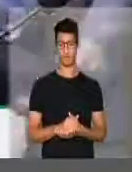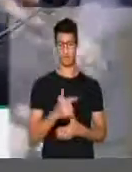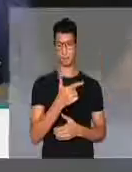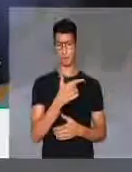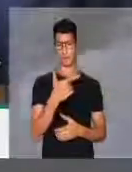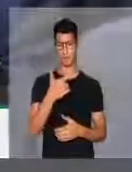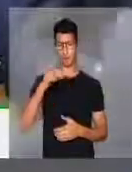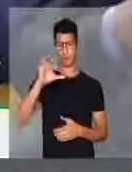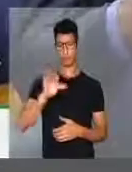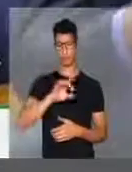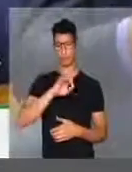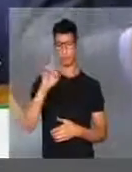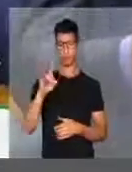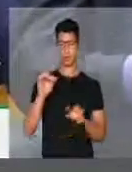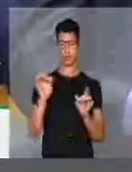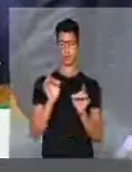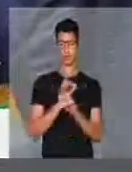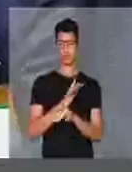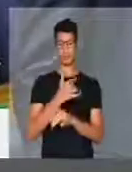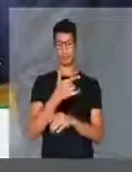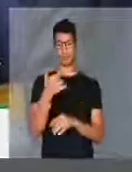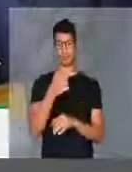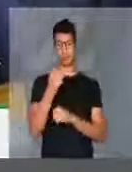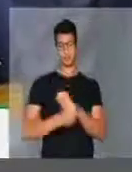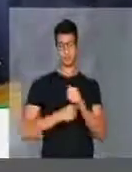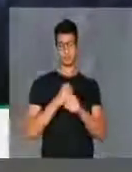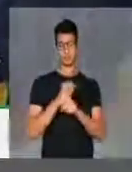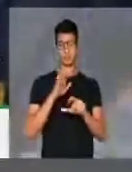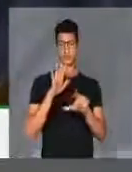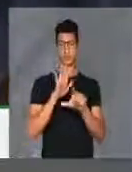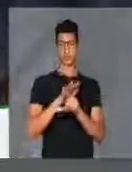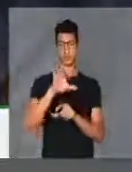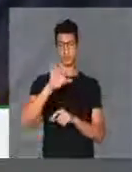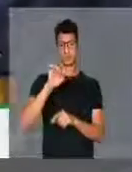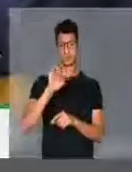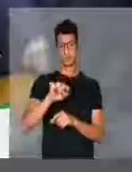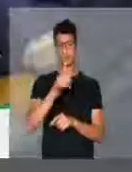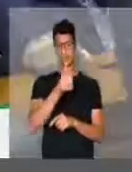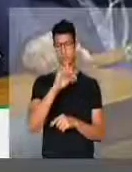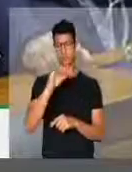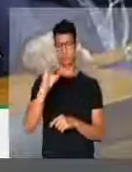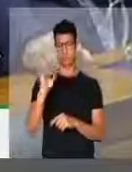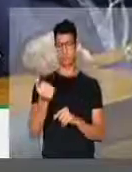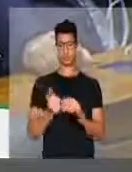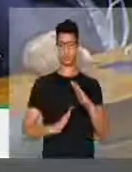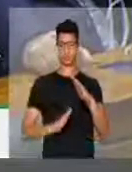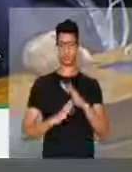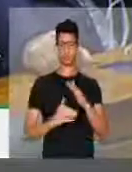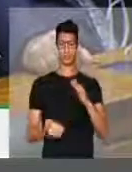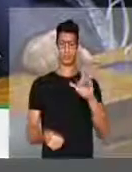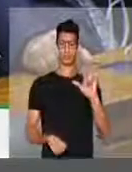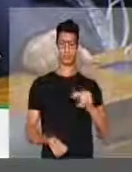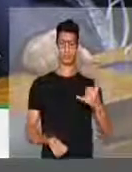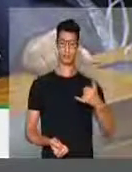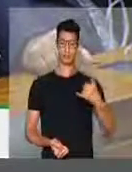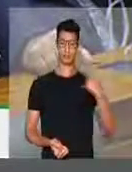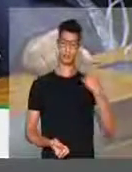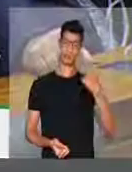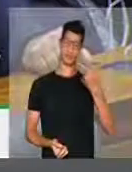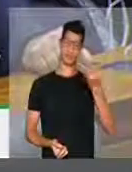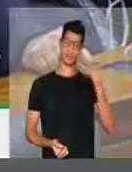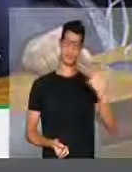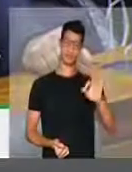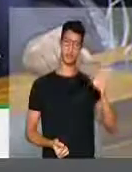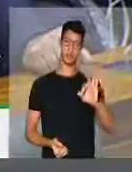dia 29 completaram-se 22 anos da Lei 9.100, que estabeleceu o mínimo de